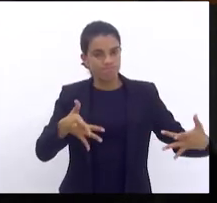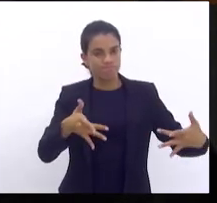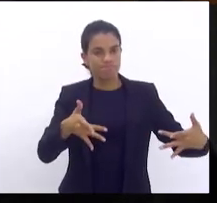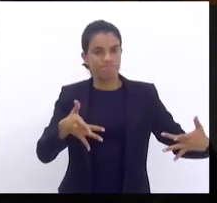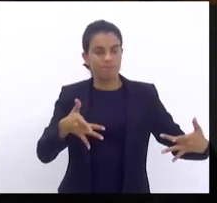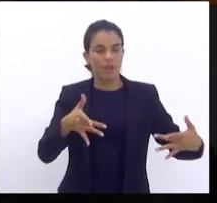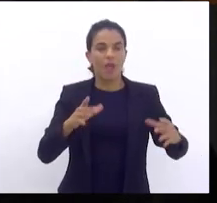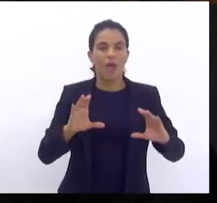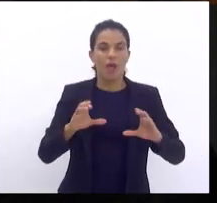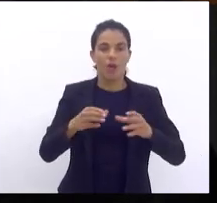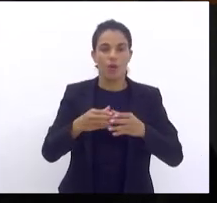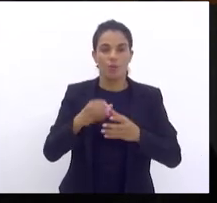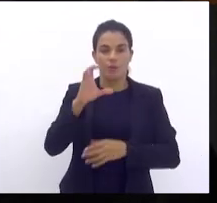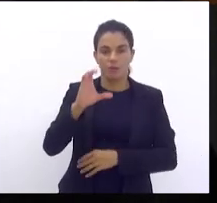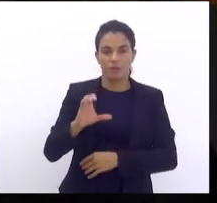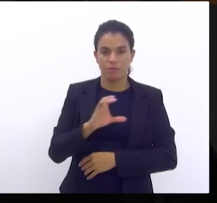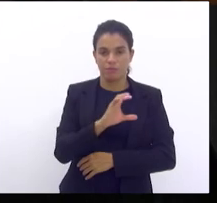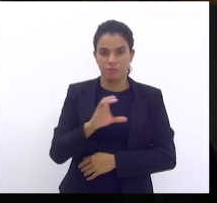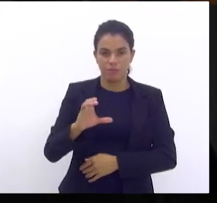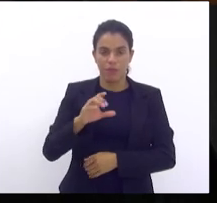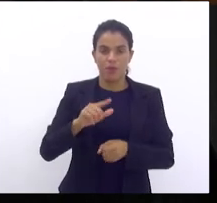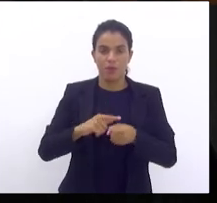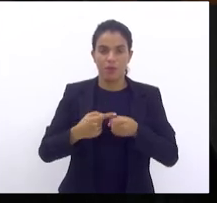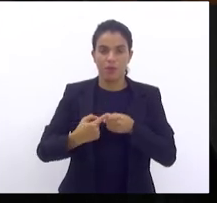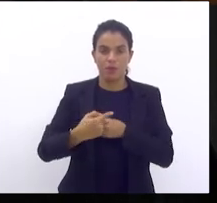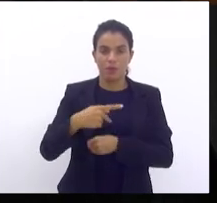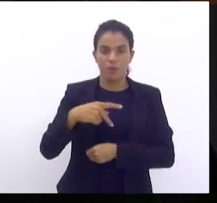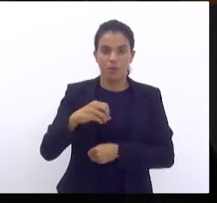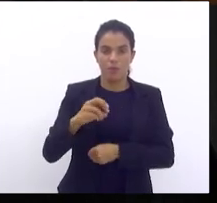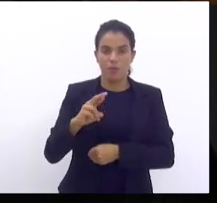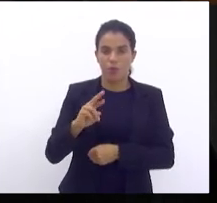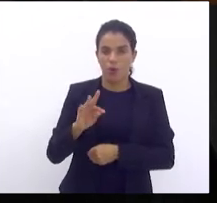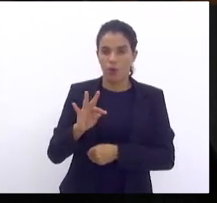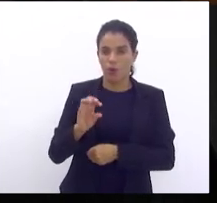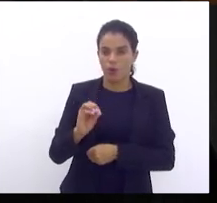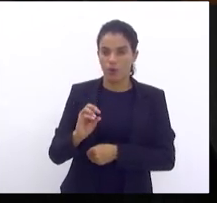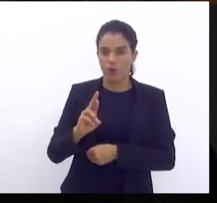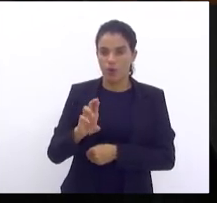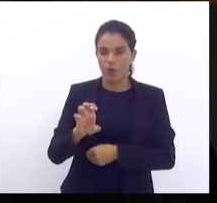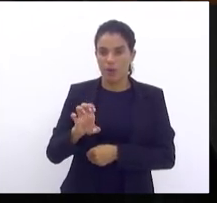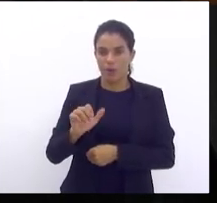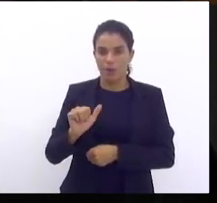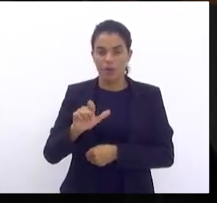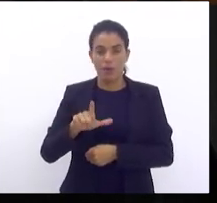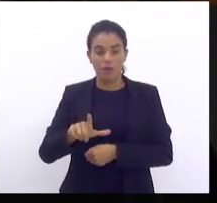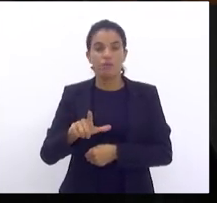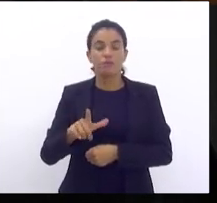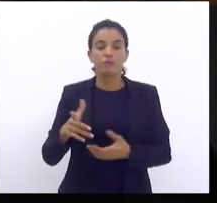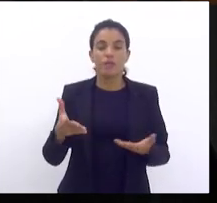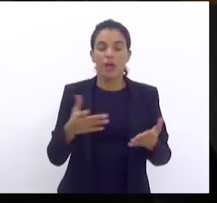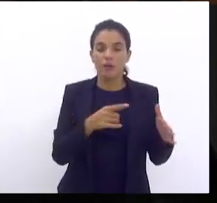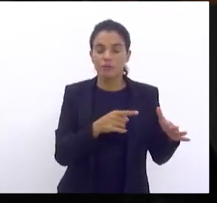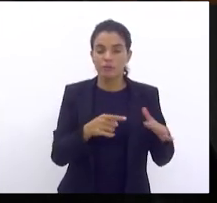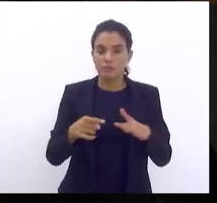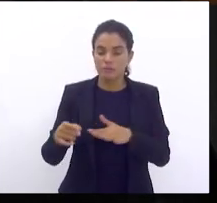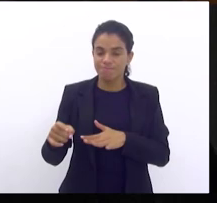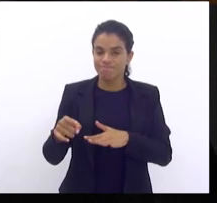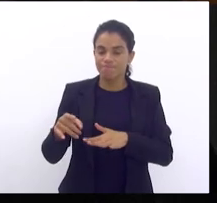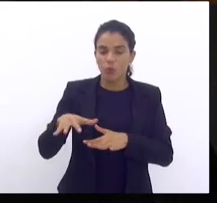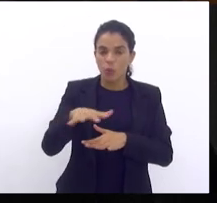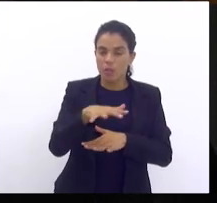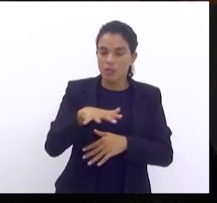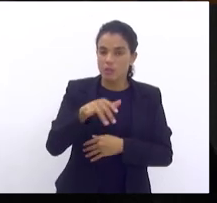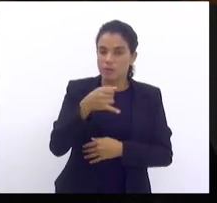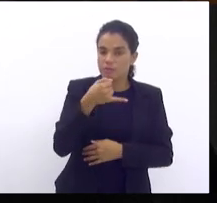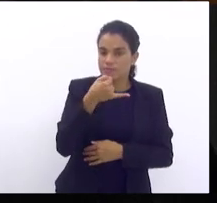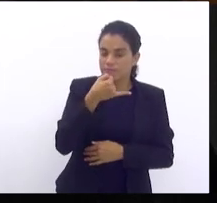à comunidade católica do município de Porto Real que essa semana passou por um episódio lamentável um